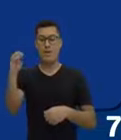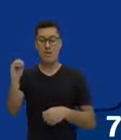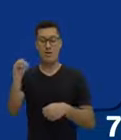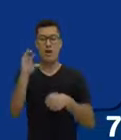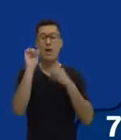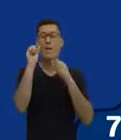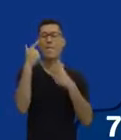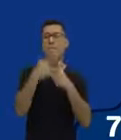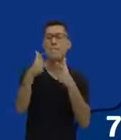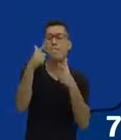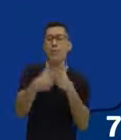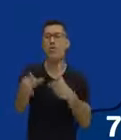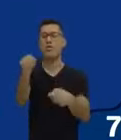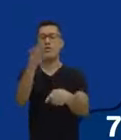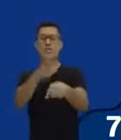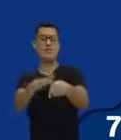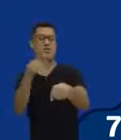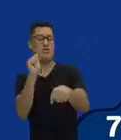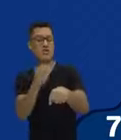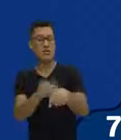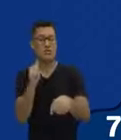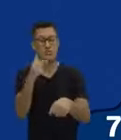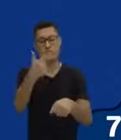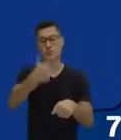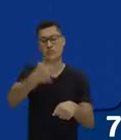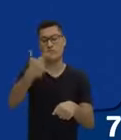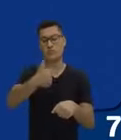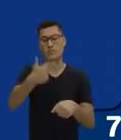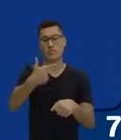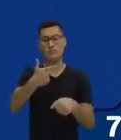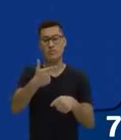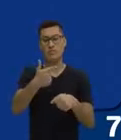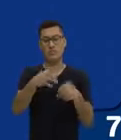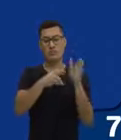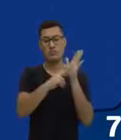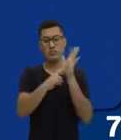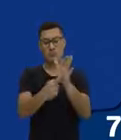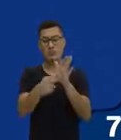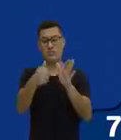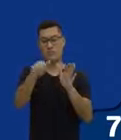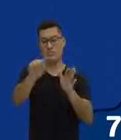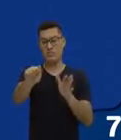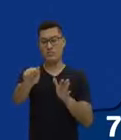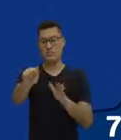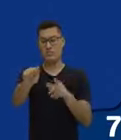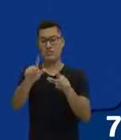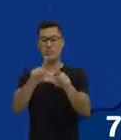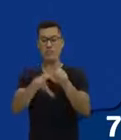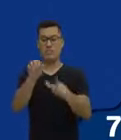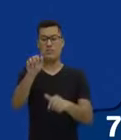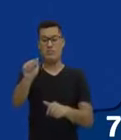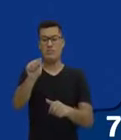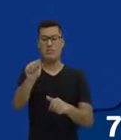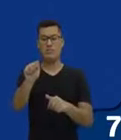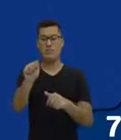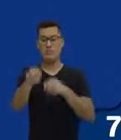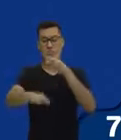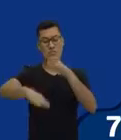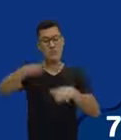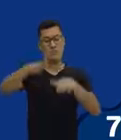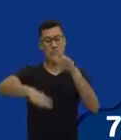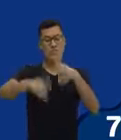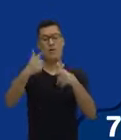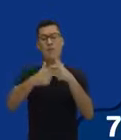chamando, estou dizendo aqui para os nossos alunos, Fernando, que o 2 vai ser o A. Ele vai ser a nossa parte variável, nossa taxa de variação.